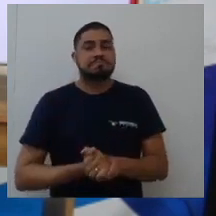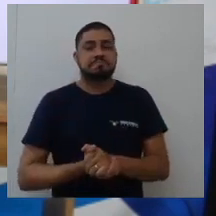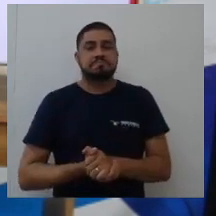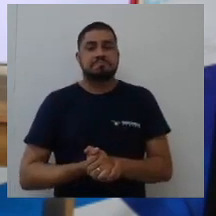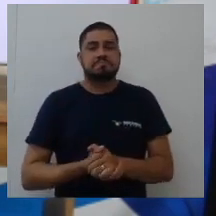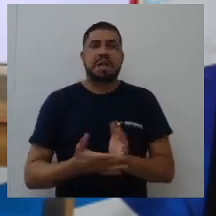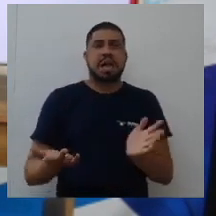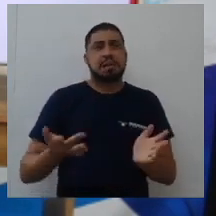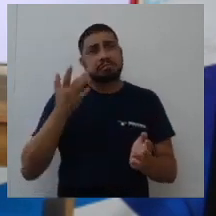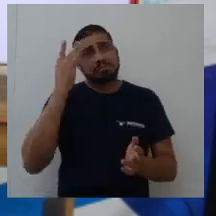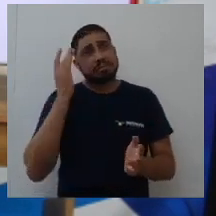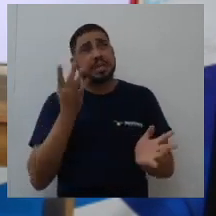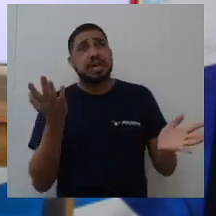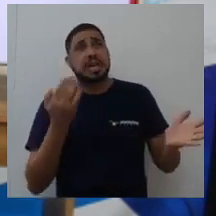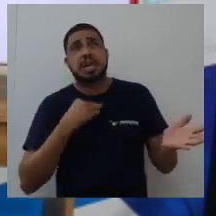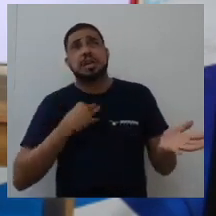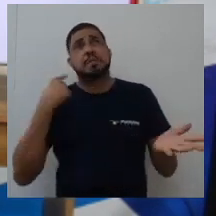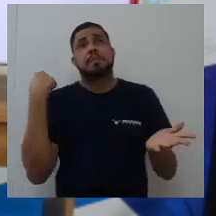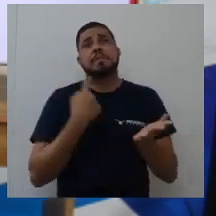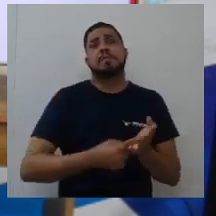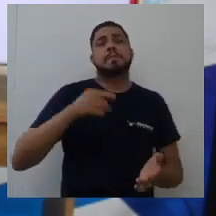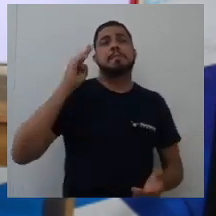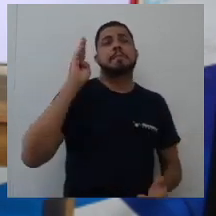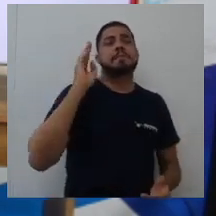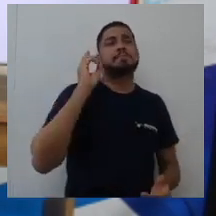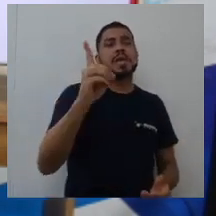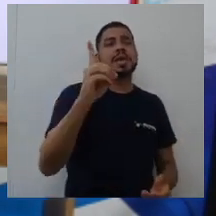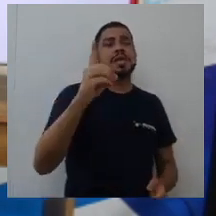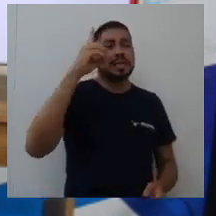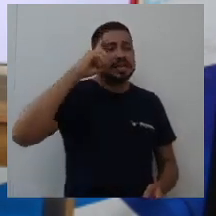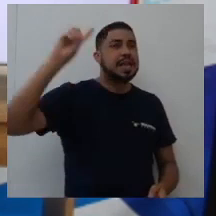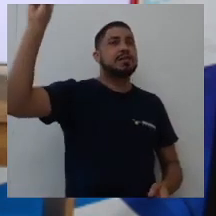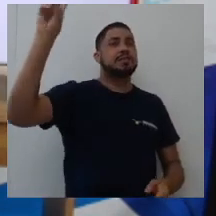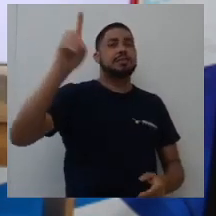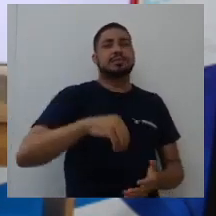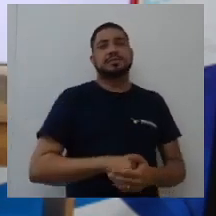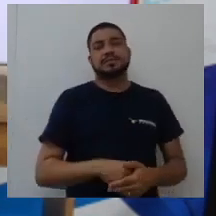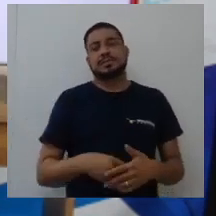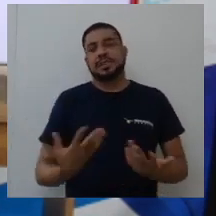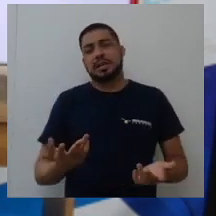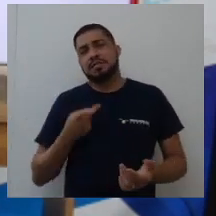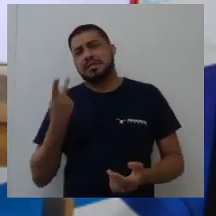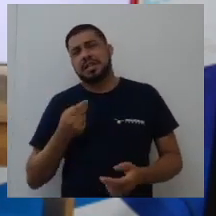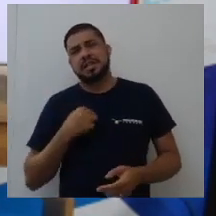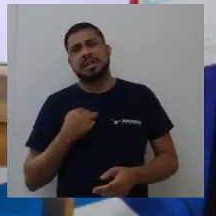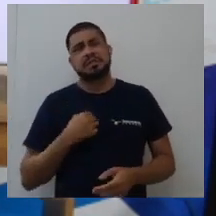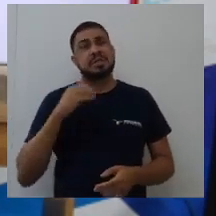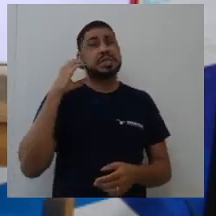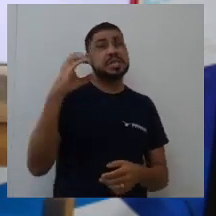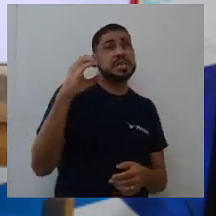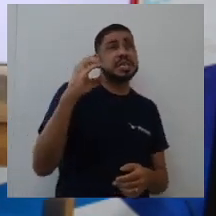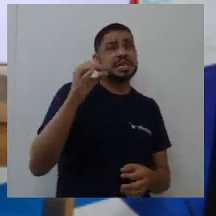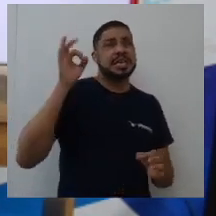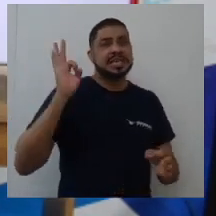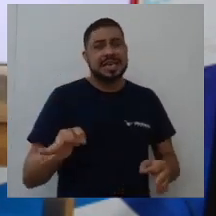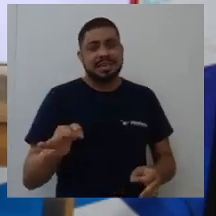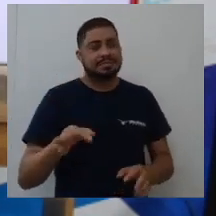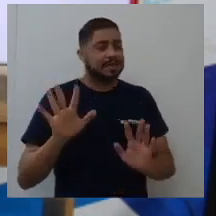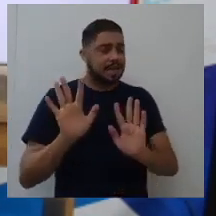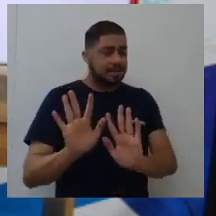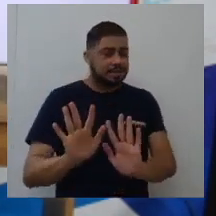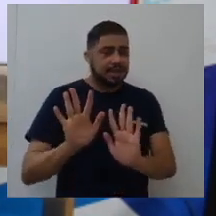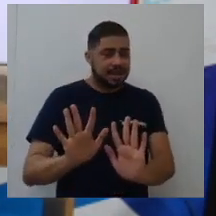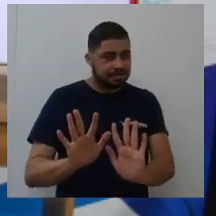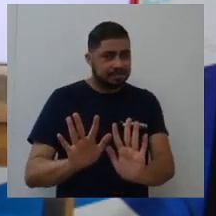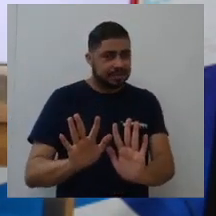Aí alguém vai dizer assim, eu vou marcar D, que é de Deus. Aí alguém vai dizer, eu vou marcar C, que é certo. Calma, não vamos por esse